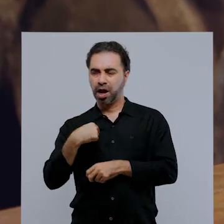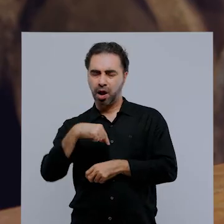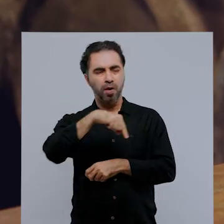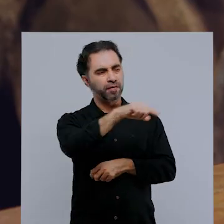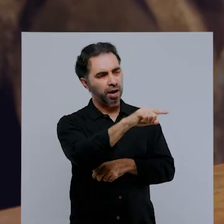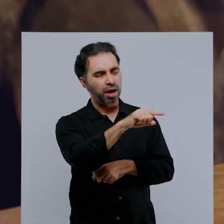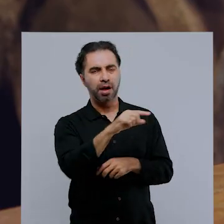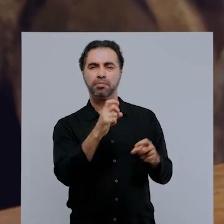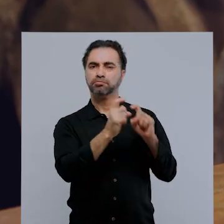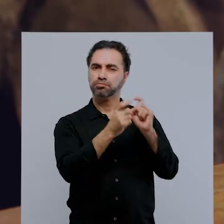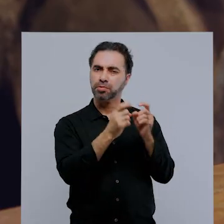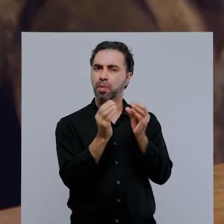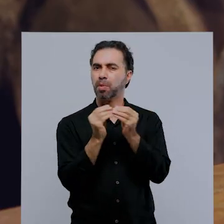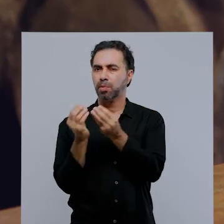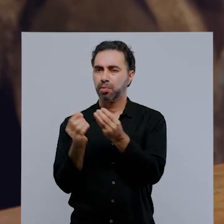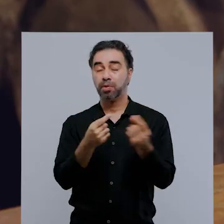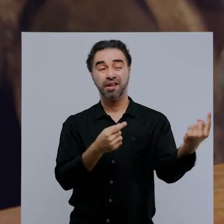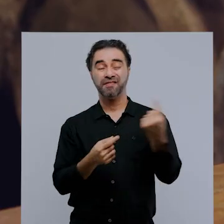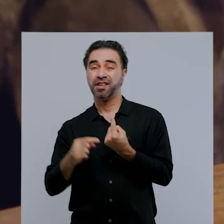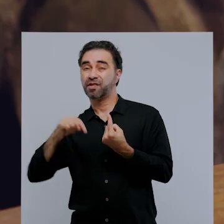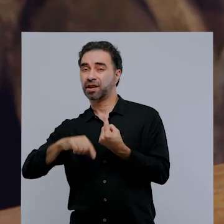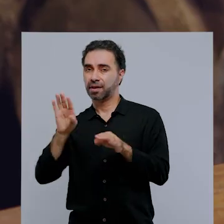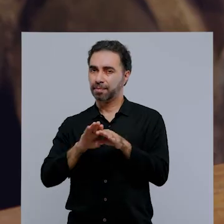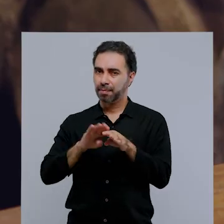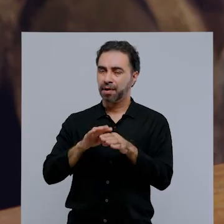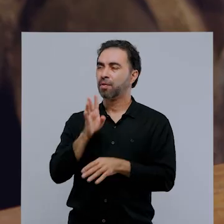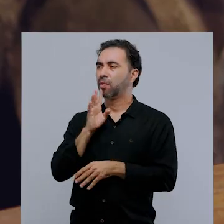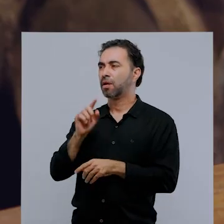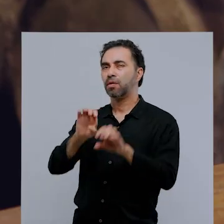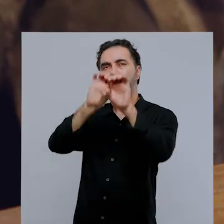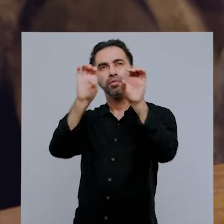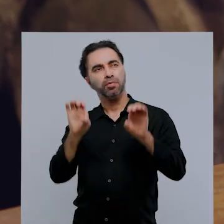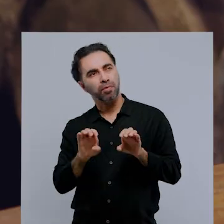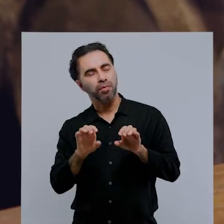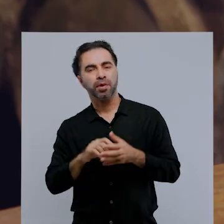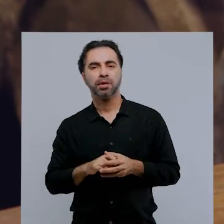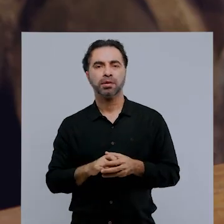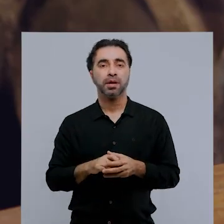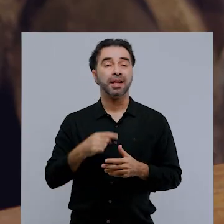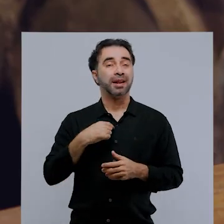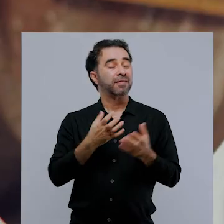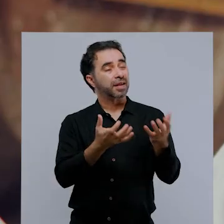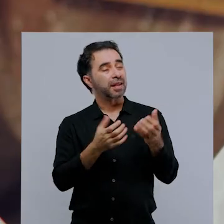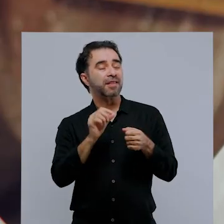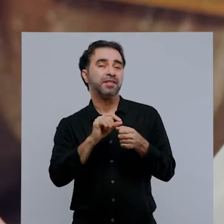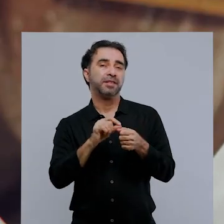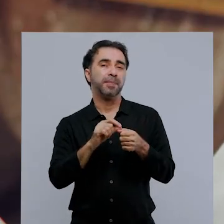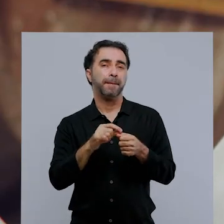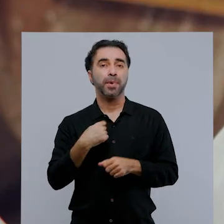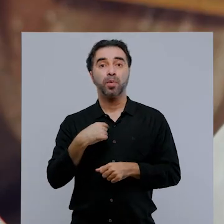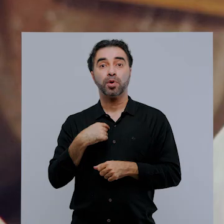teve várias reuniões, ele veio aqui na Barra Grande também, conheceu aqui a estrutura do engenho. Aí ele estava com interesse em fazer. E